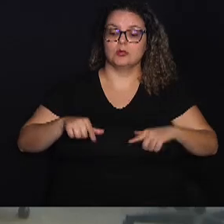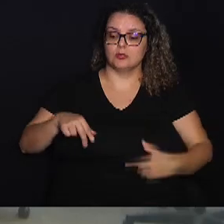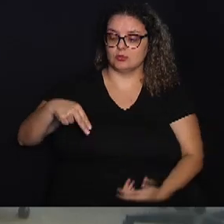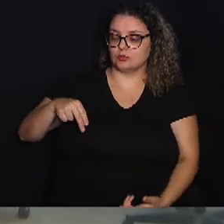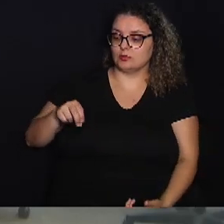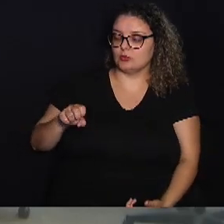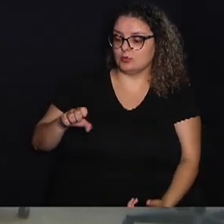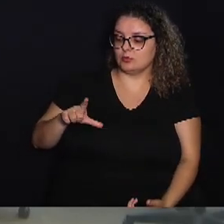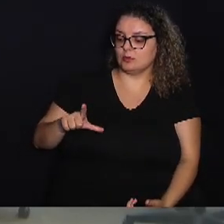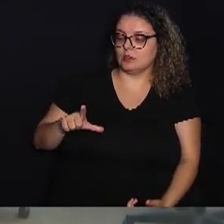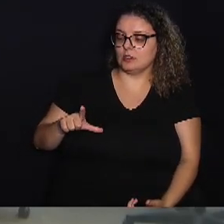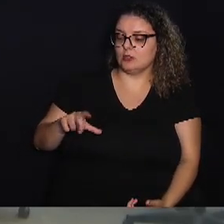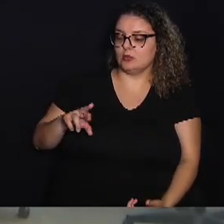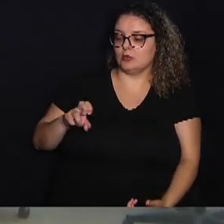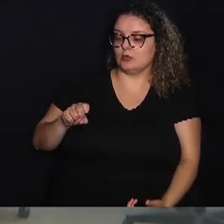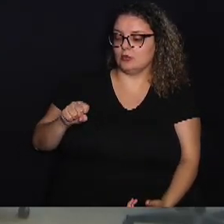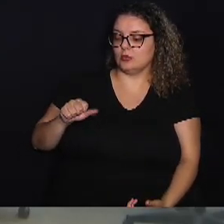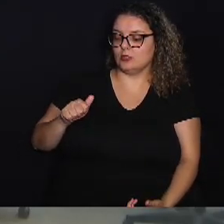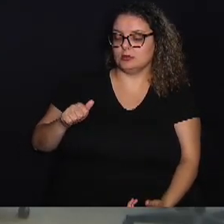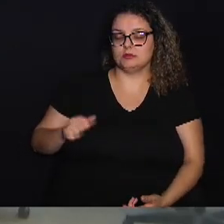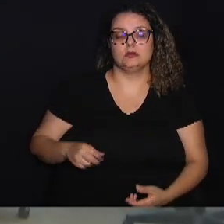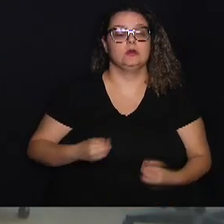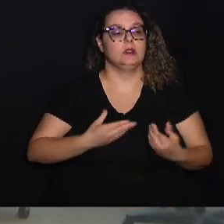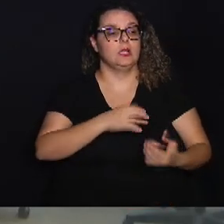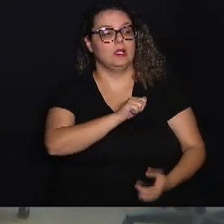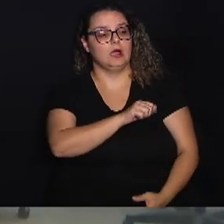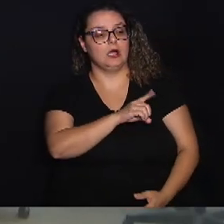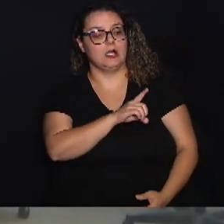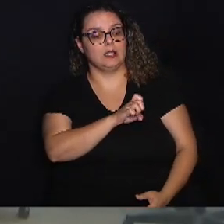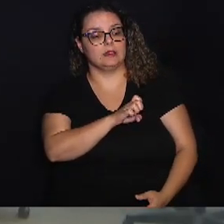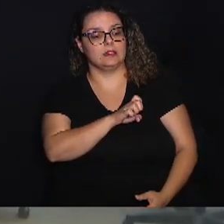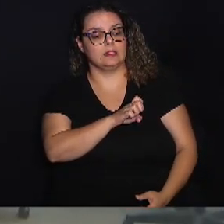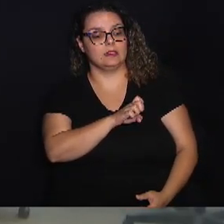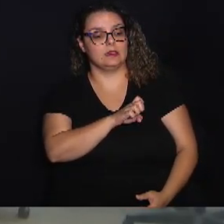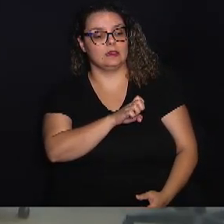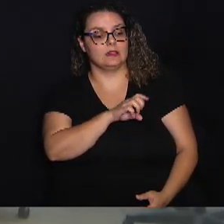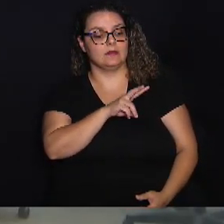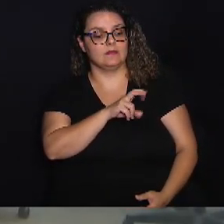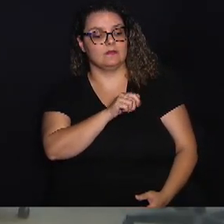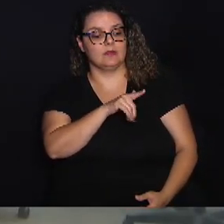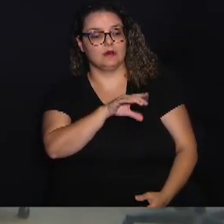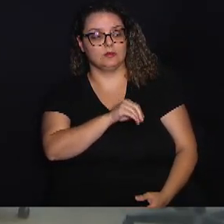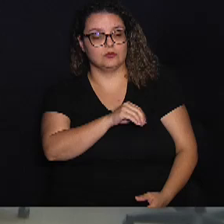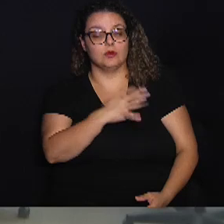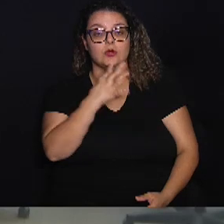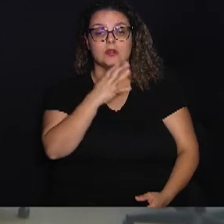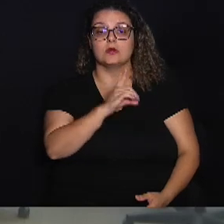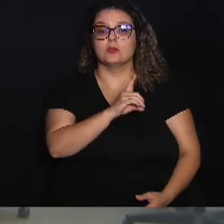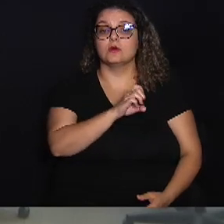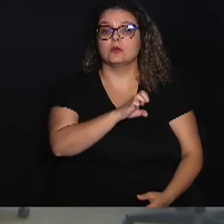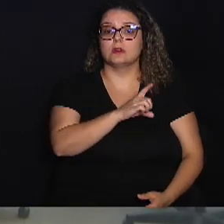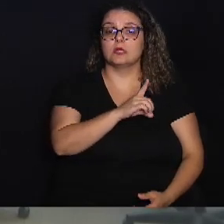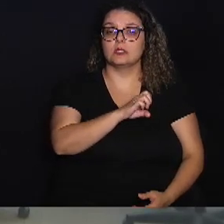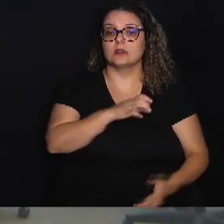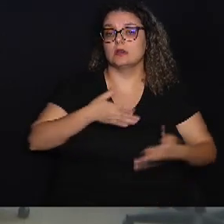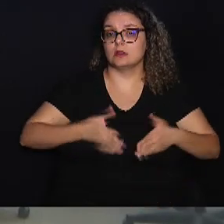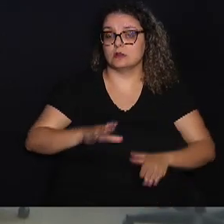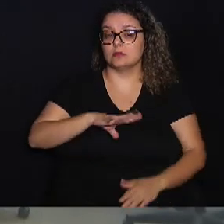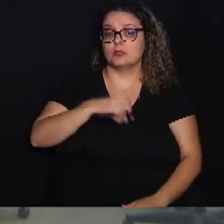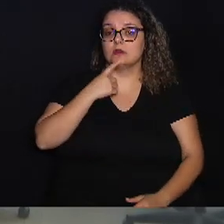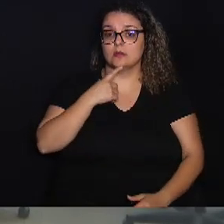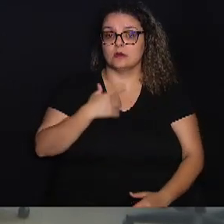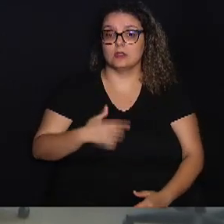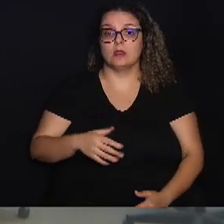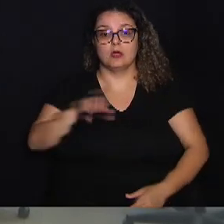a Adevaldo Oliveira Amâncio o Dedé Dedé nasceu em Campinas aprendeu a tocar